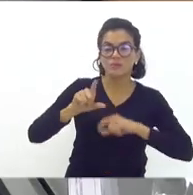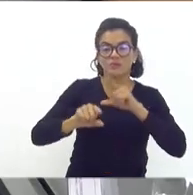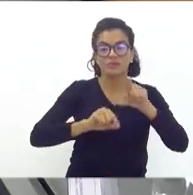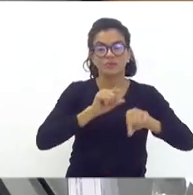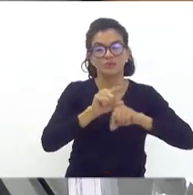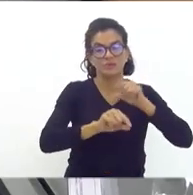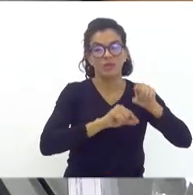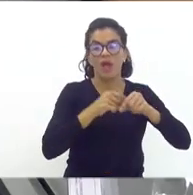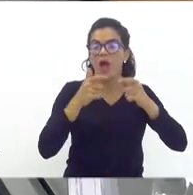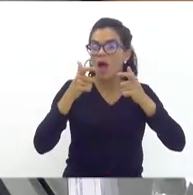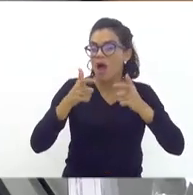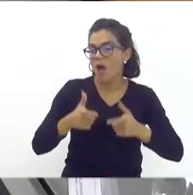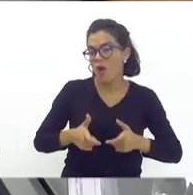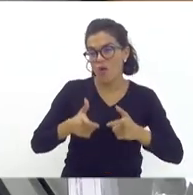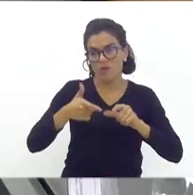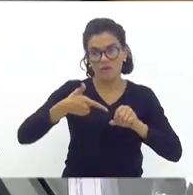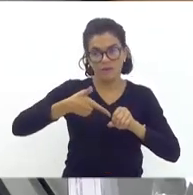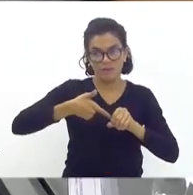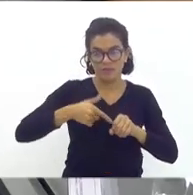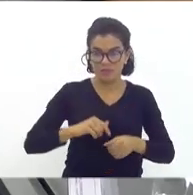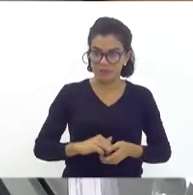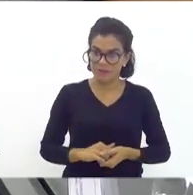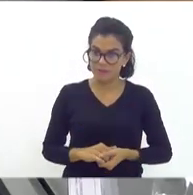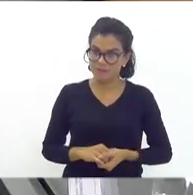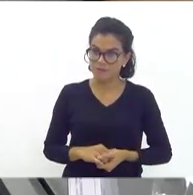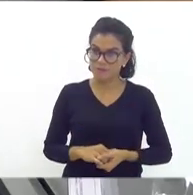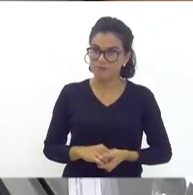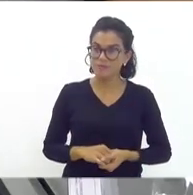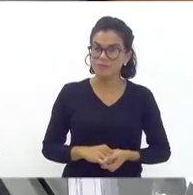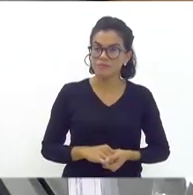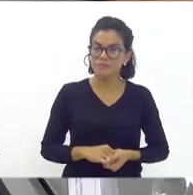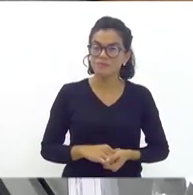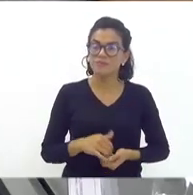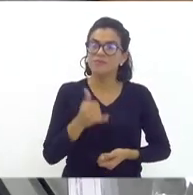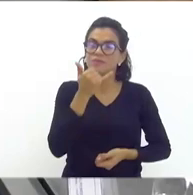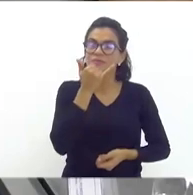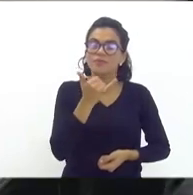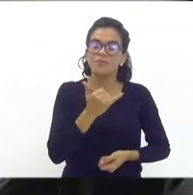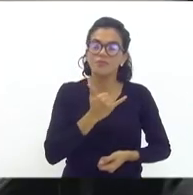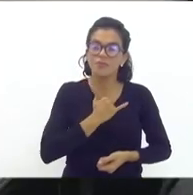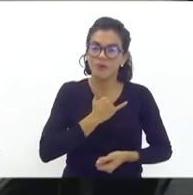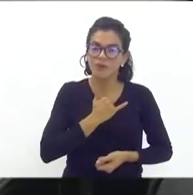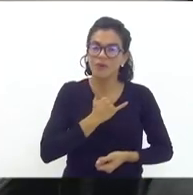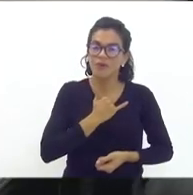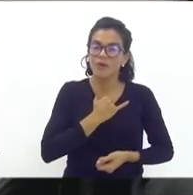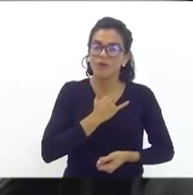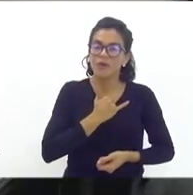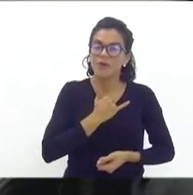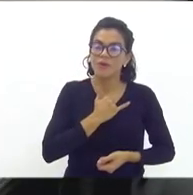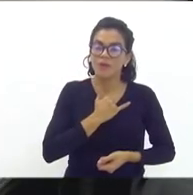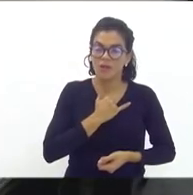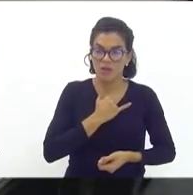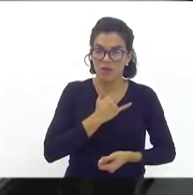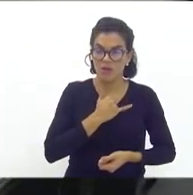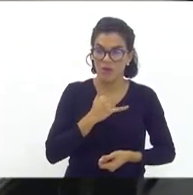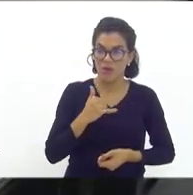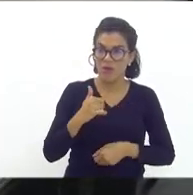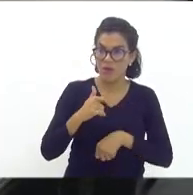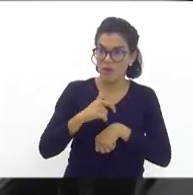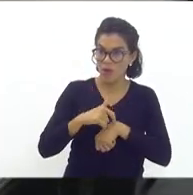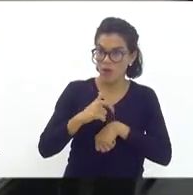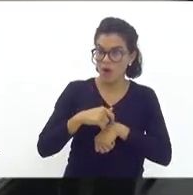aonde ele vai abastecer porque é oferta Deputado Presidente me permite só tchau eu fiquei com a